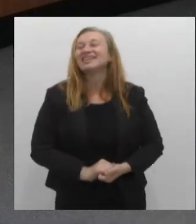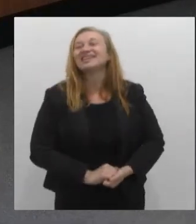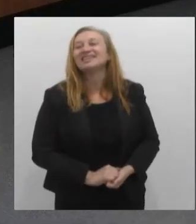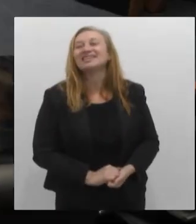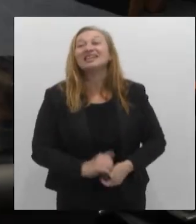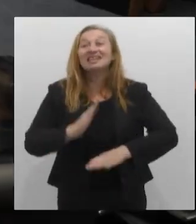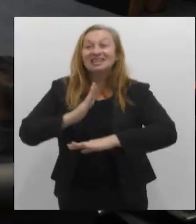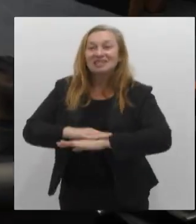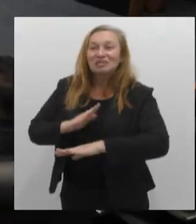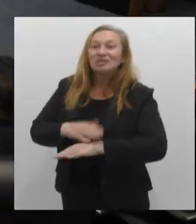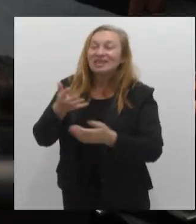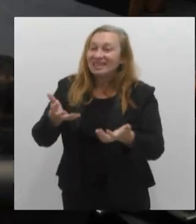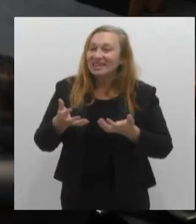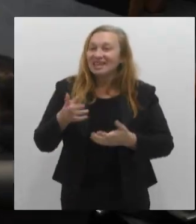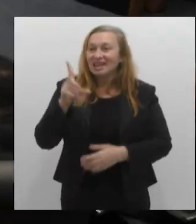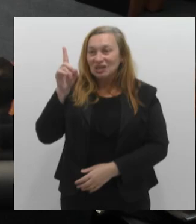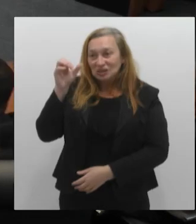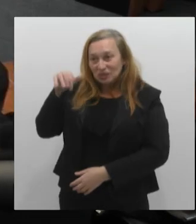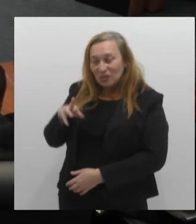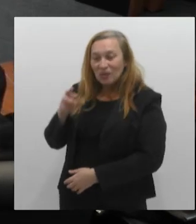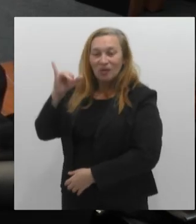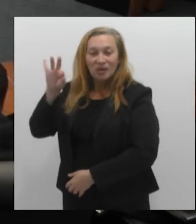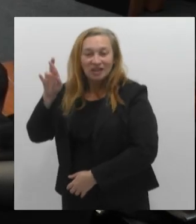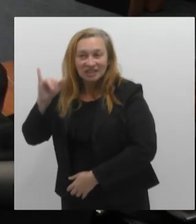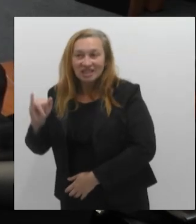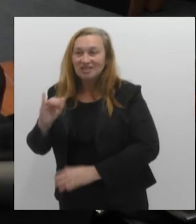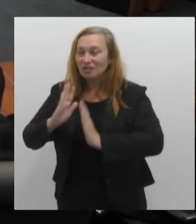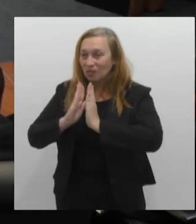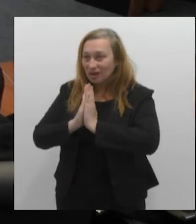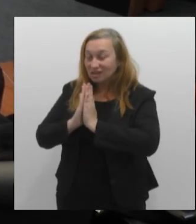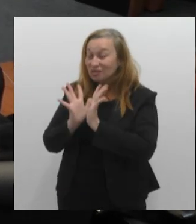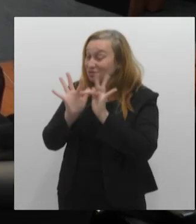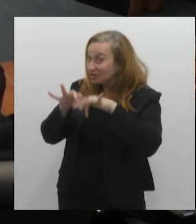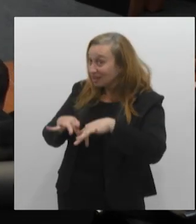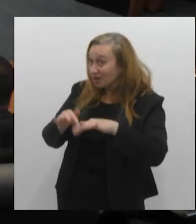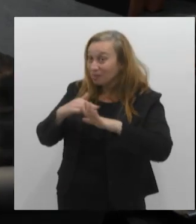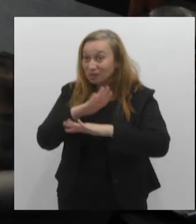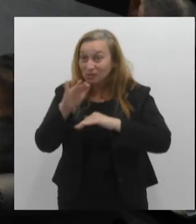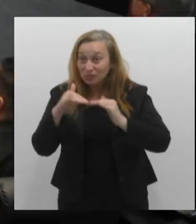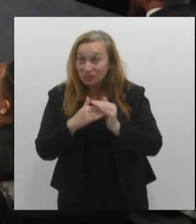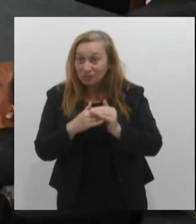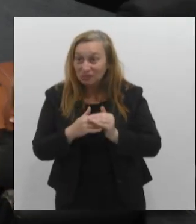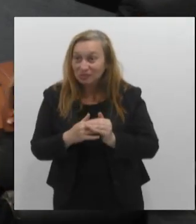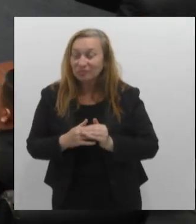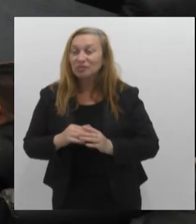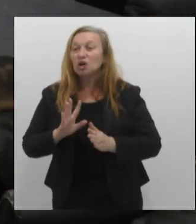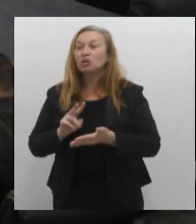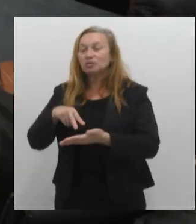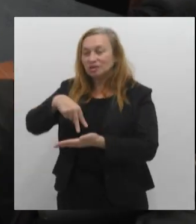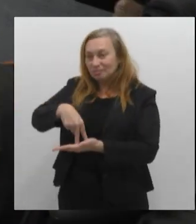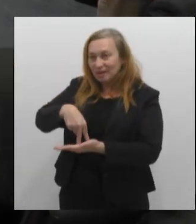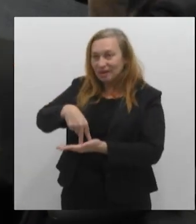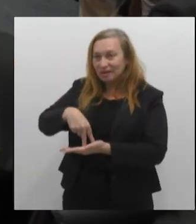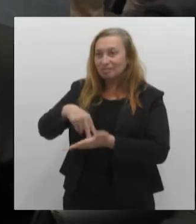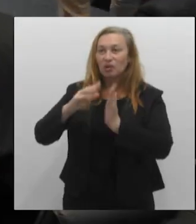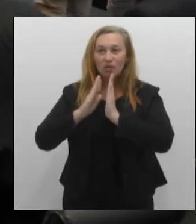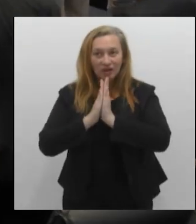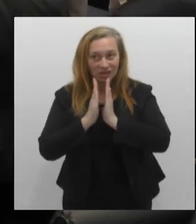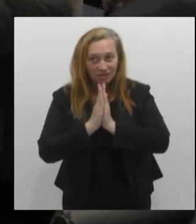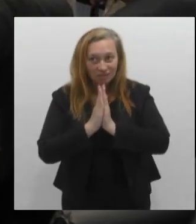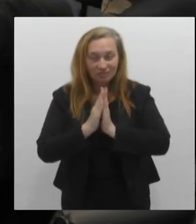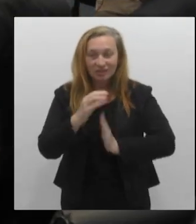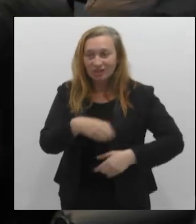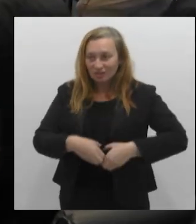E nesse momento queria, dona Aninha, então, que o senhor desse uma bênção final para todos nós. Fiquemos todos de pé para receber uma bênção do nosso